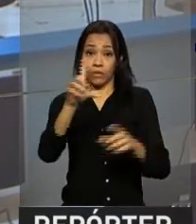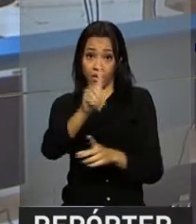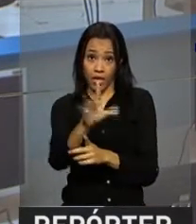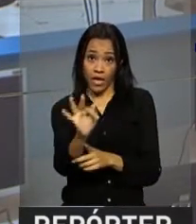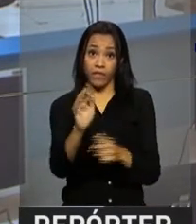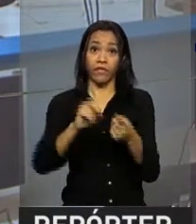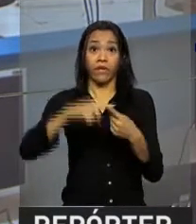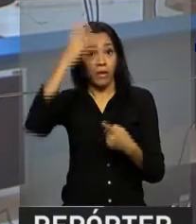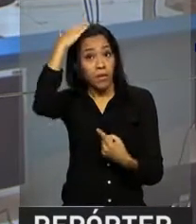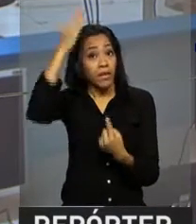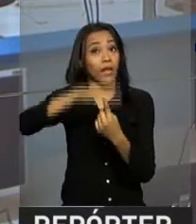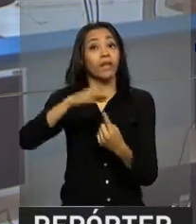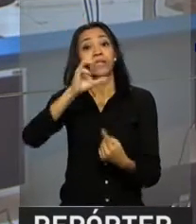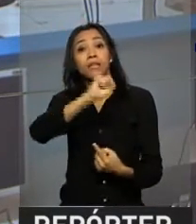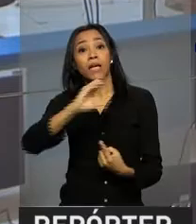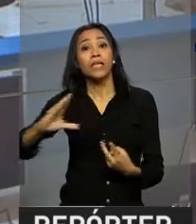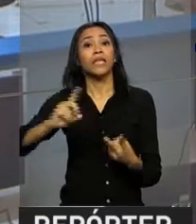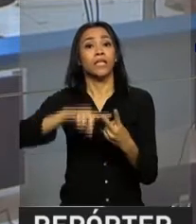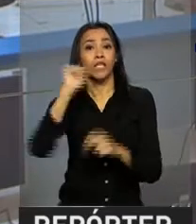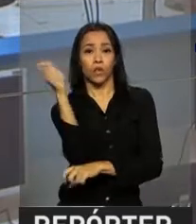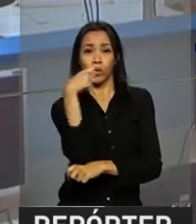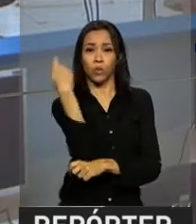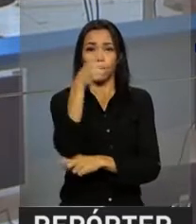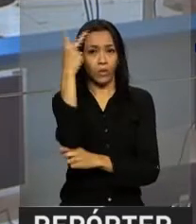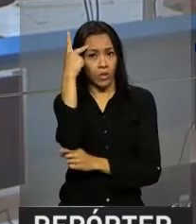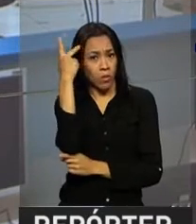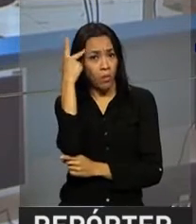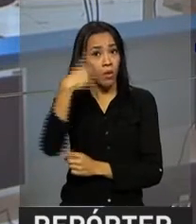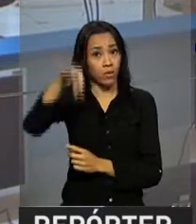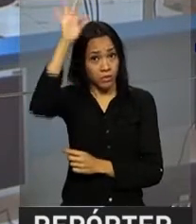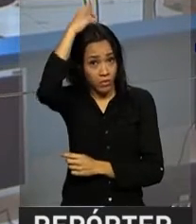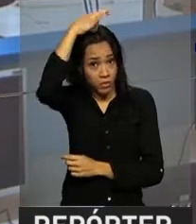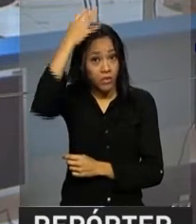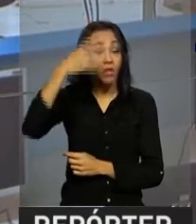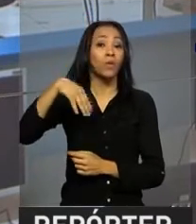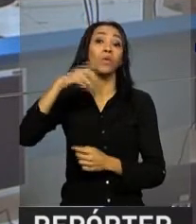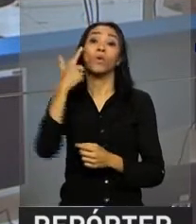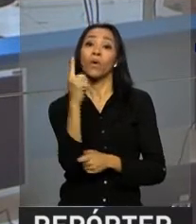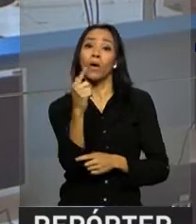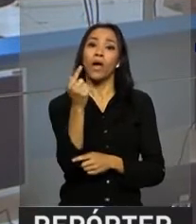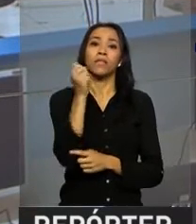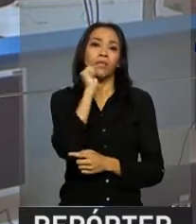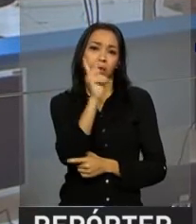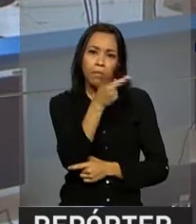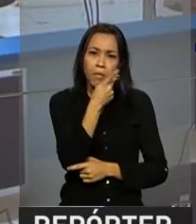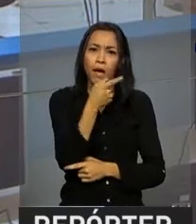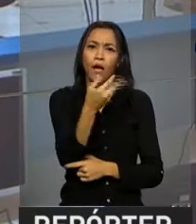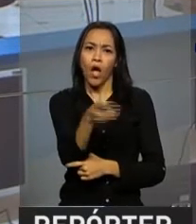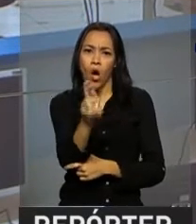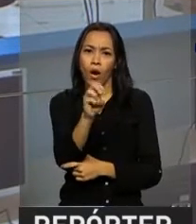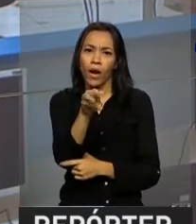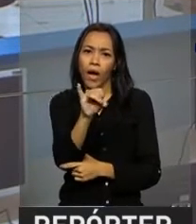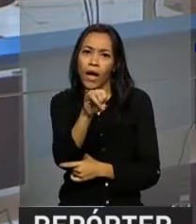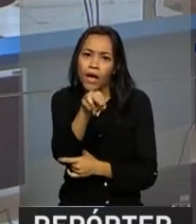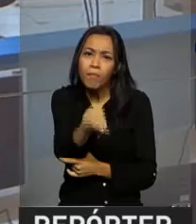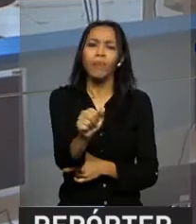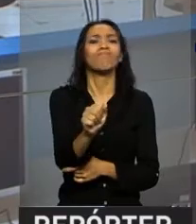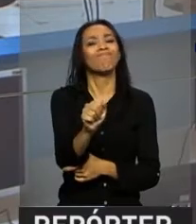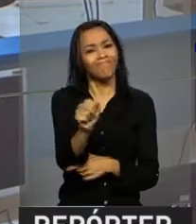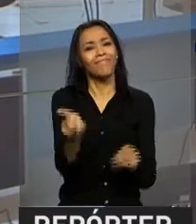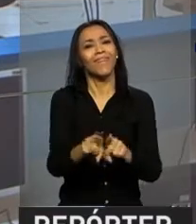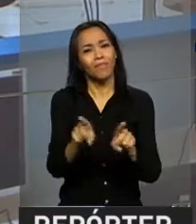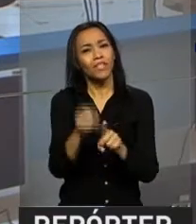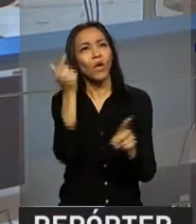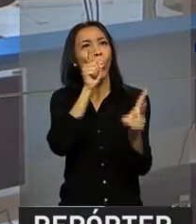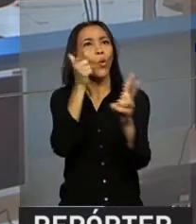Paraná, Santa Catarina, Rio Grande do Sul, São Paulo, Espírito Santo, Goiás, Amapá e Roraima também